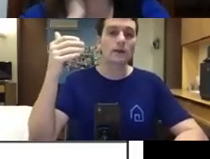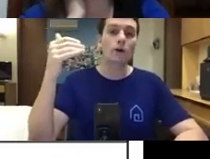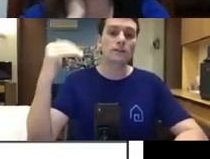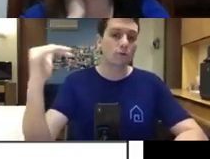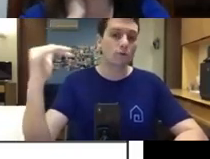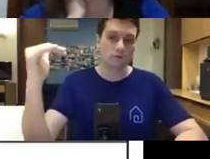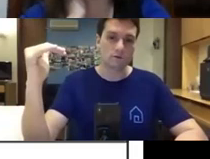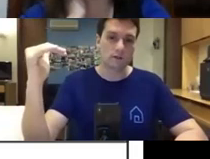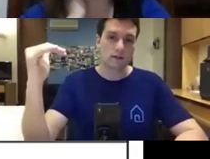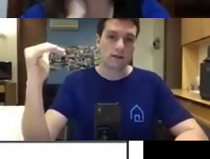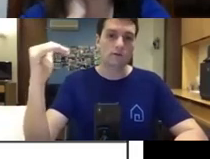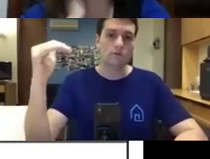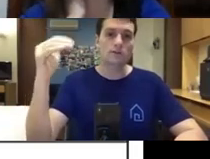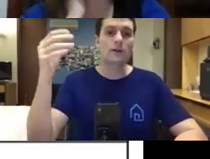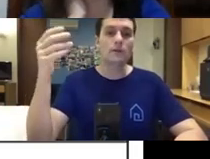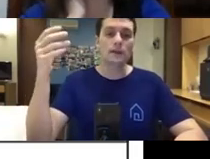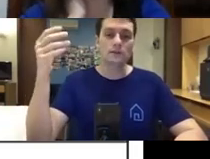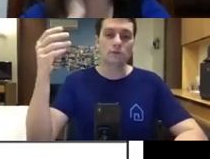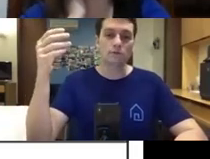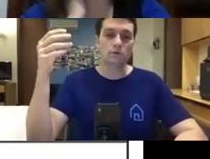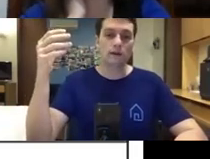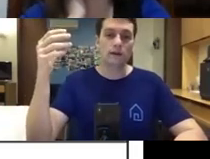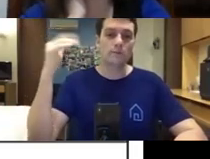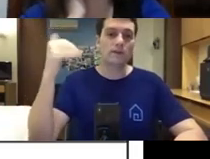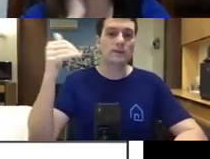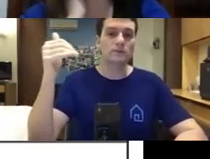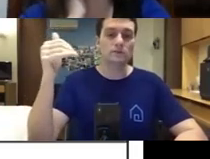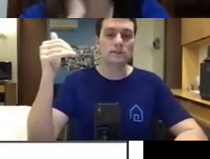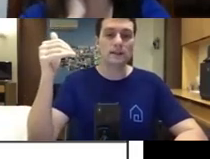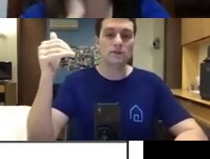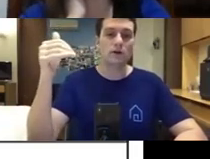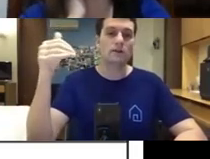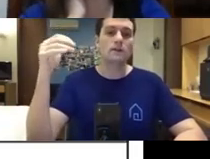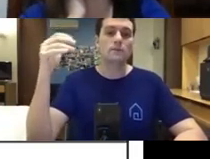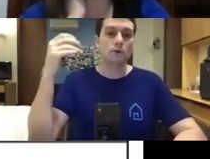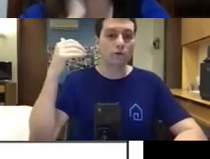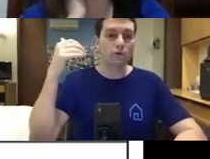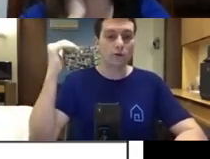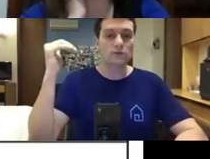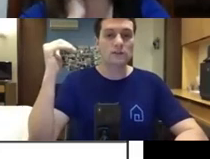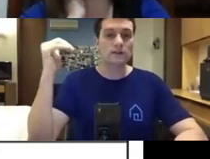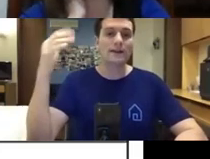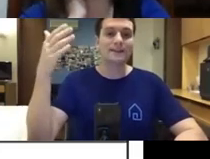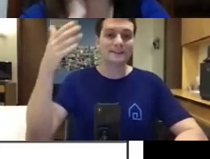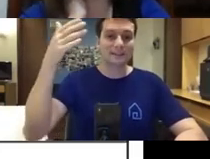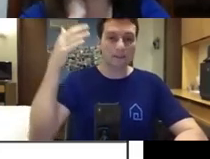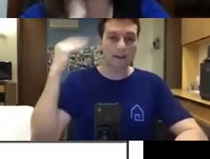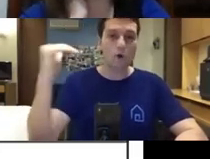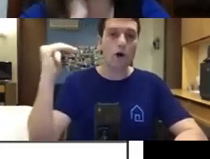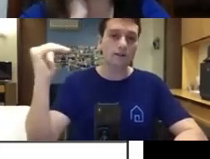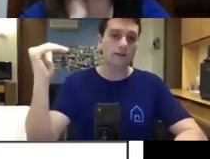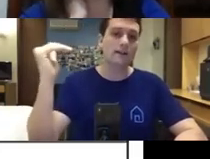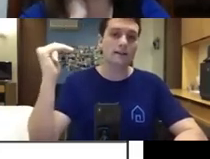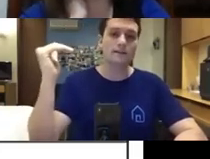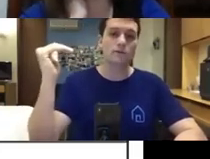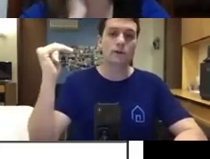dumper corta-fogo. Então, geralmente, quando ele prevê a situação de incêndio, olha, pegou fogo na cozinha, entra esse dumper e